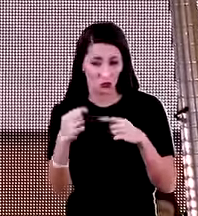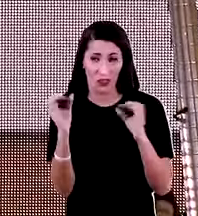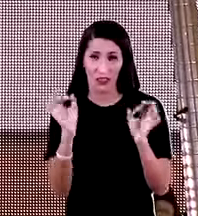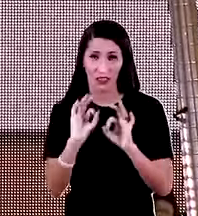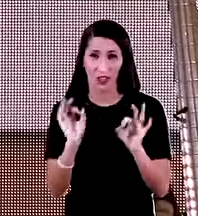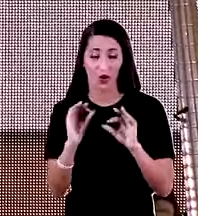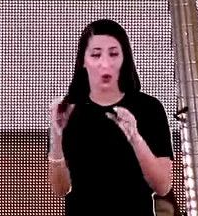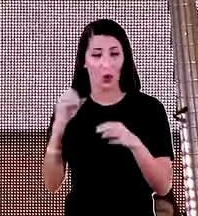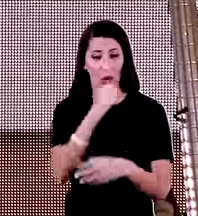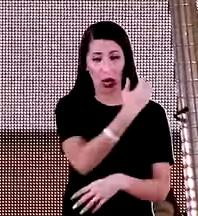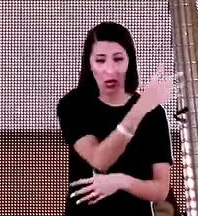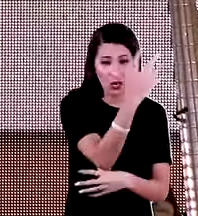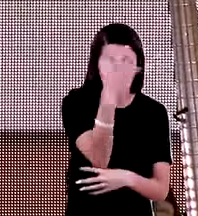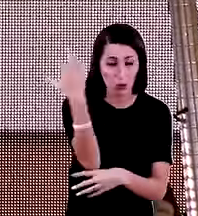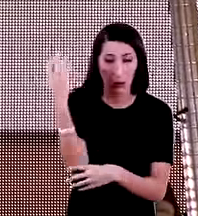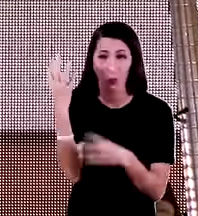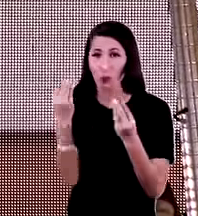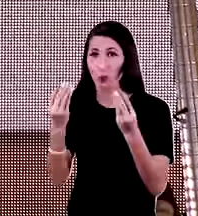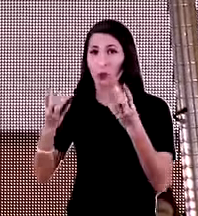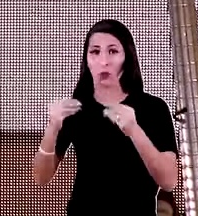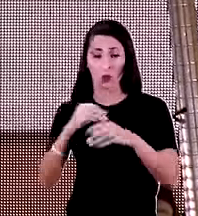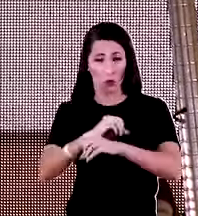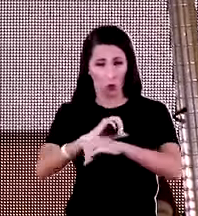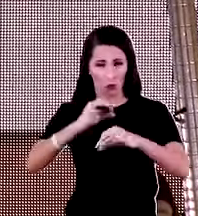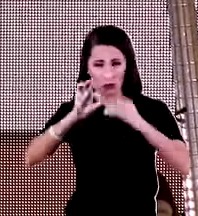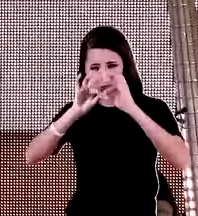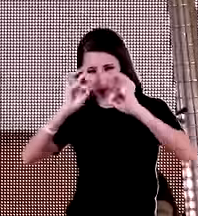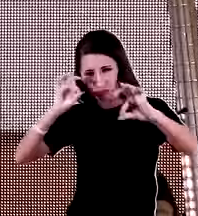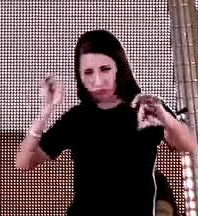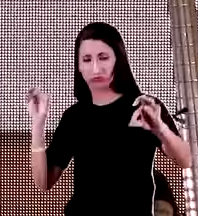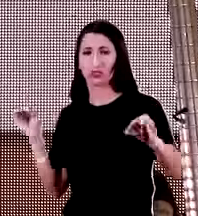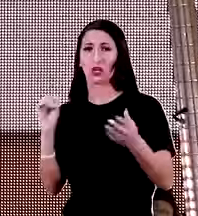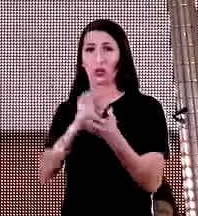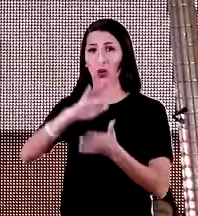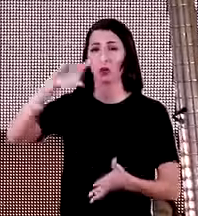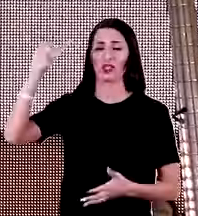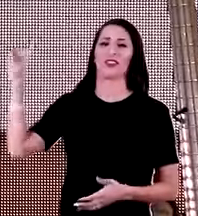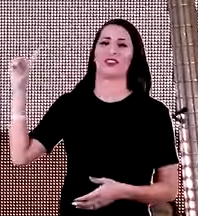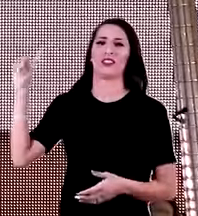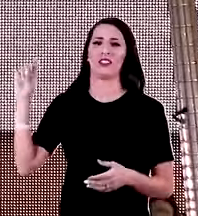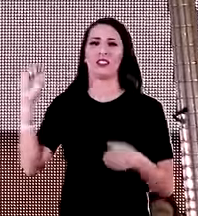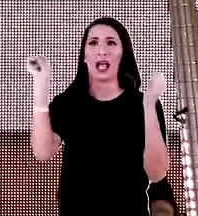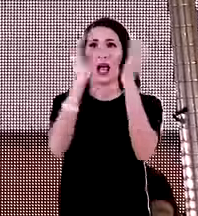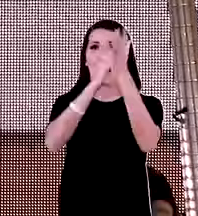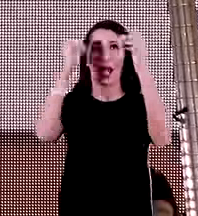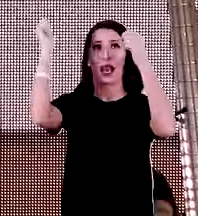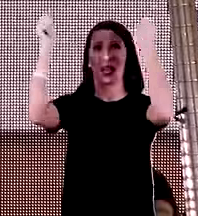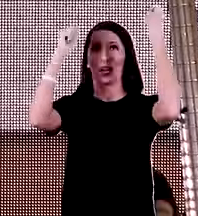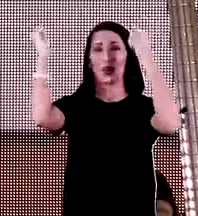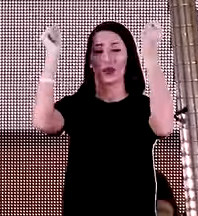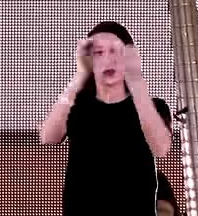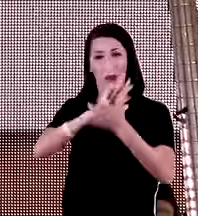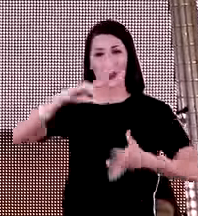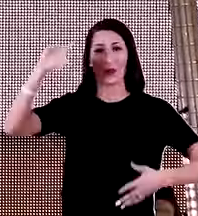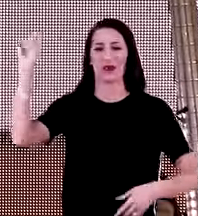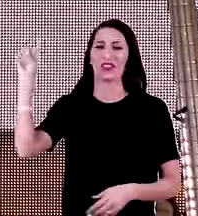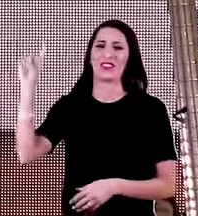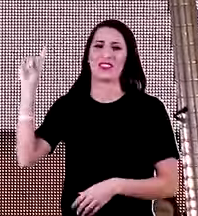para dar para ela. Glória a Deus, é isso mesmo, irmã. Aleluia. Oh, glória a